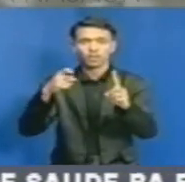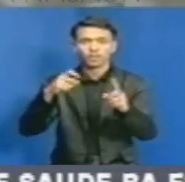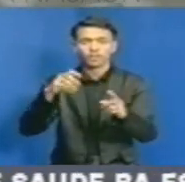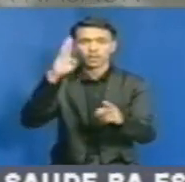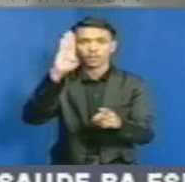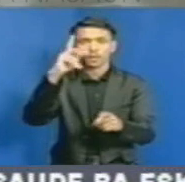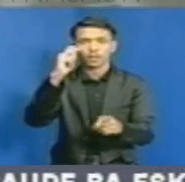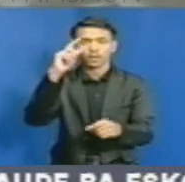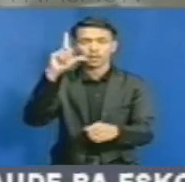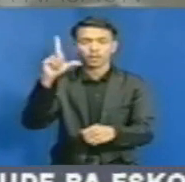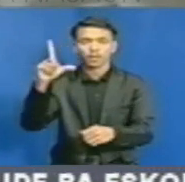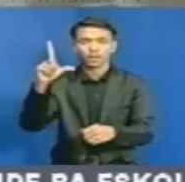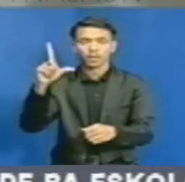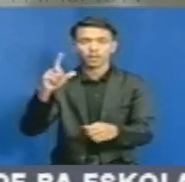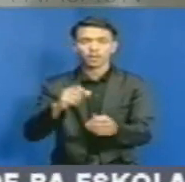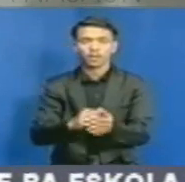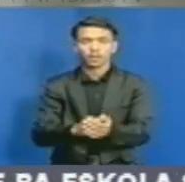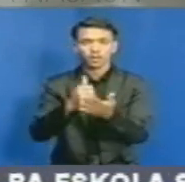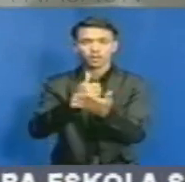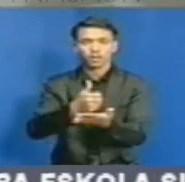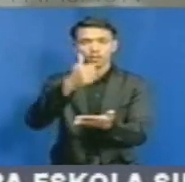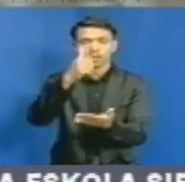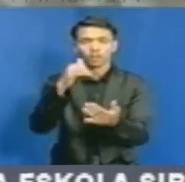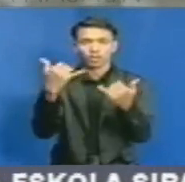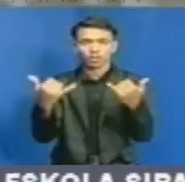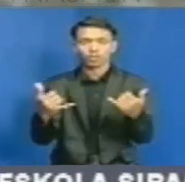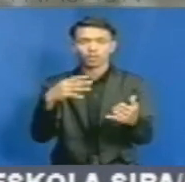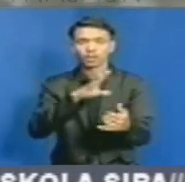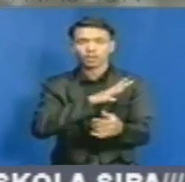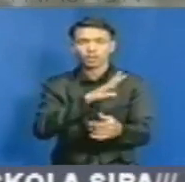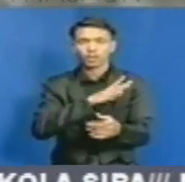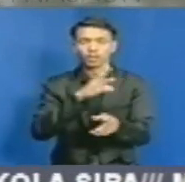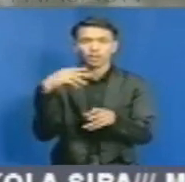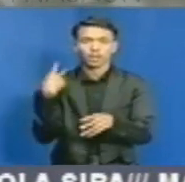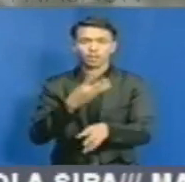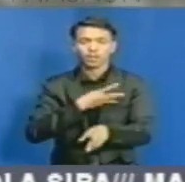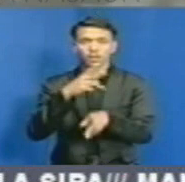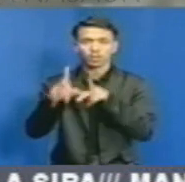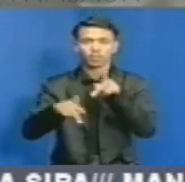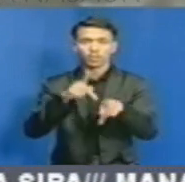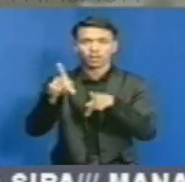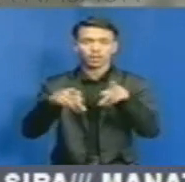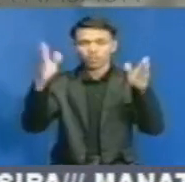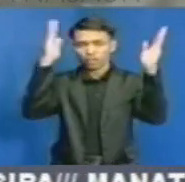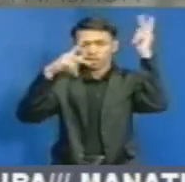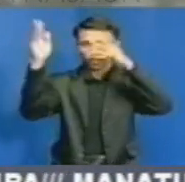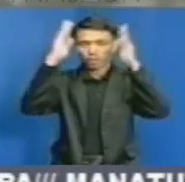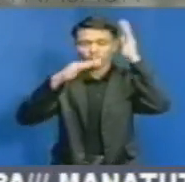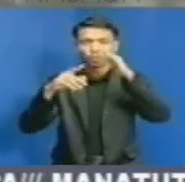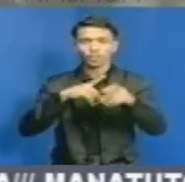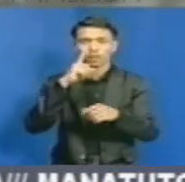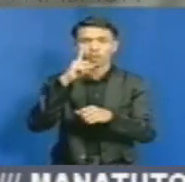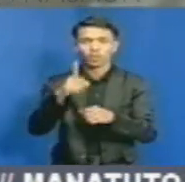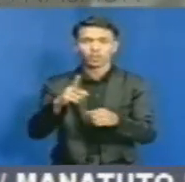nha tenderija saunito, agora na mijin. Nebe a minha comunidade, preocupa teves e tanto a